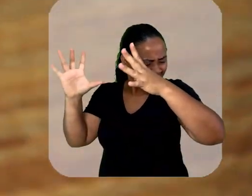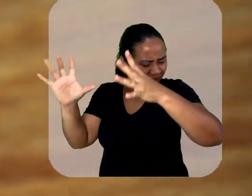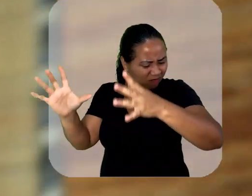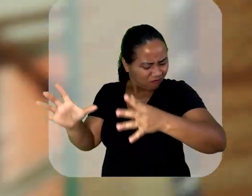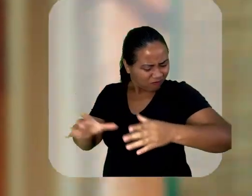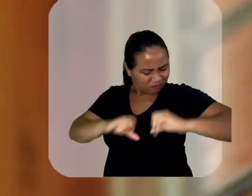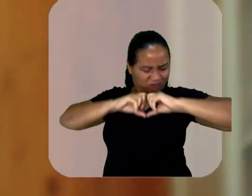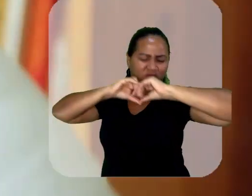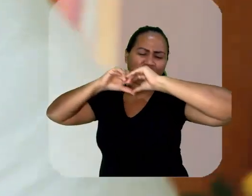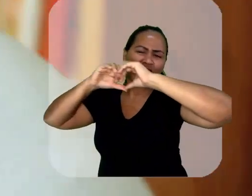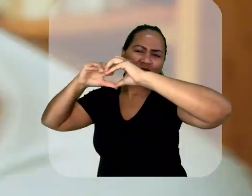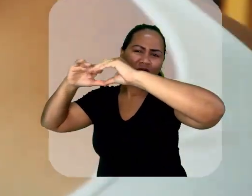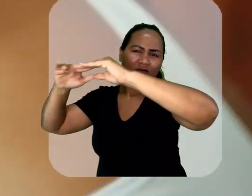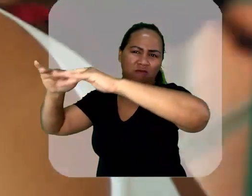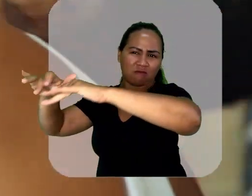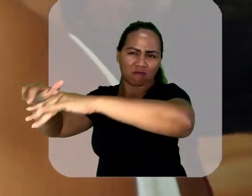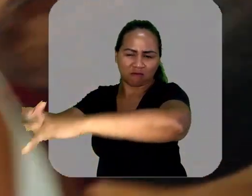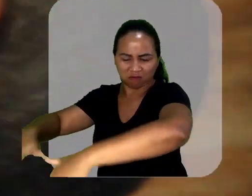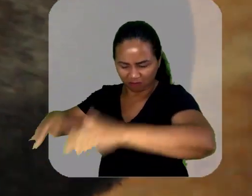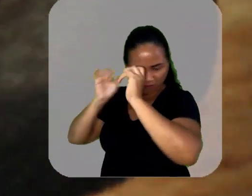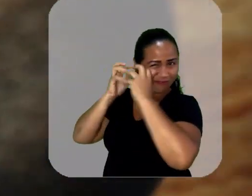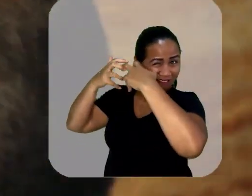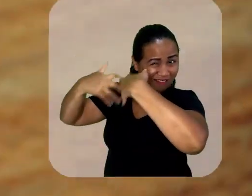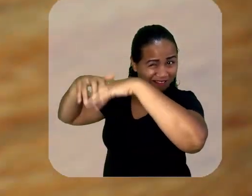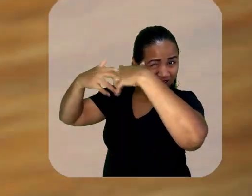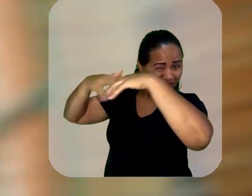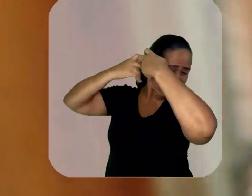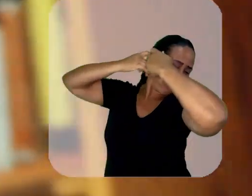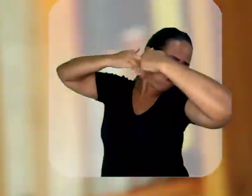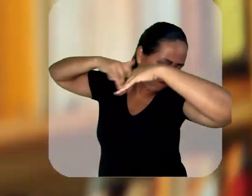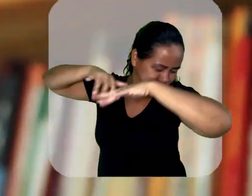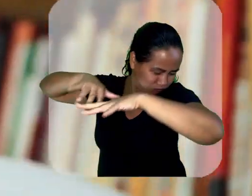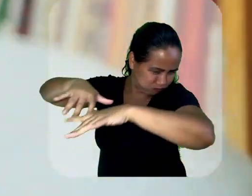Me leva, me leva,